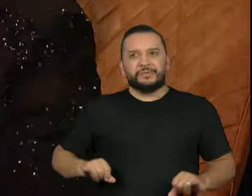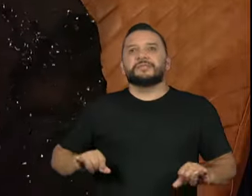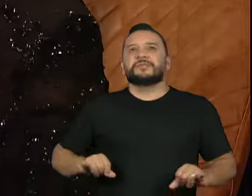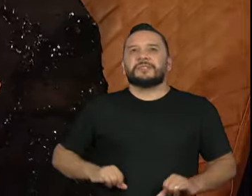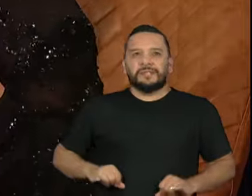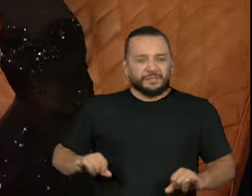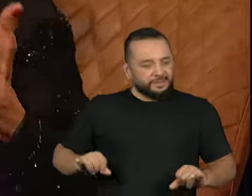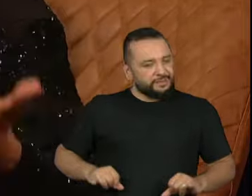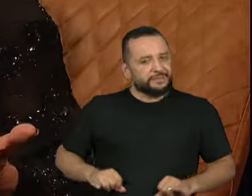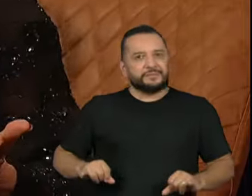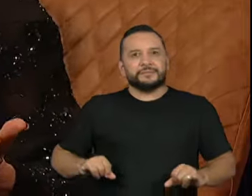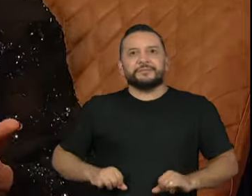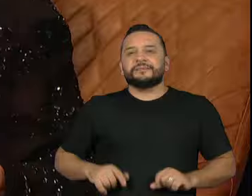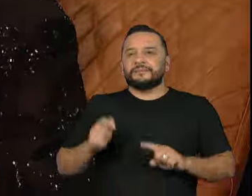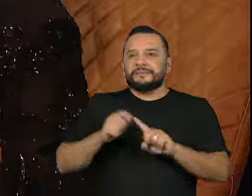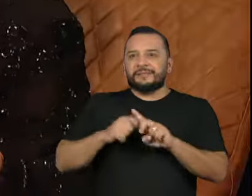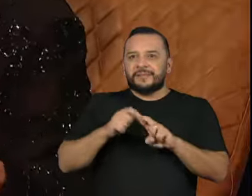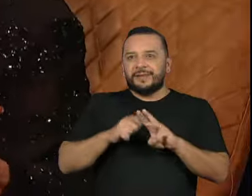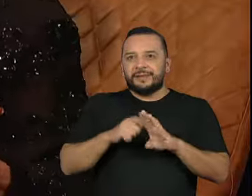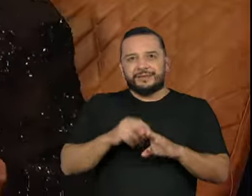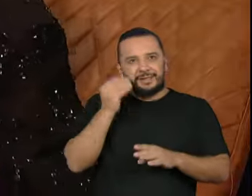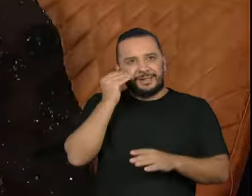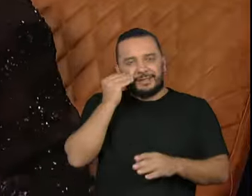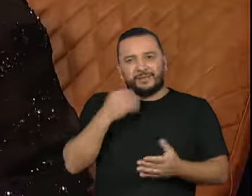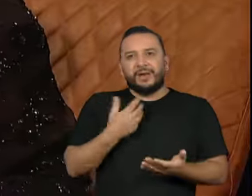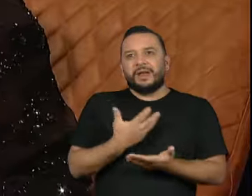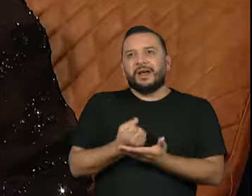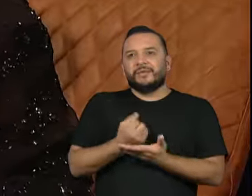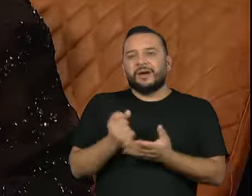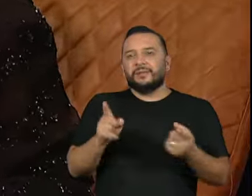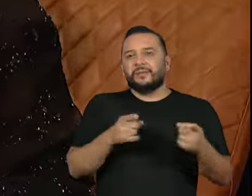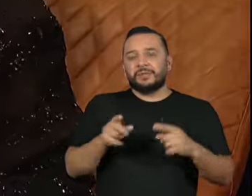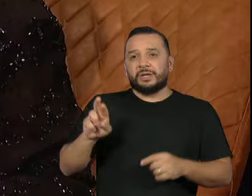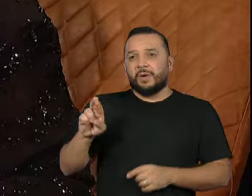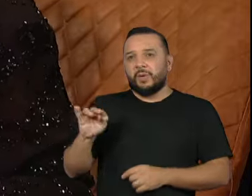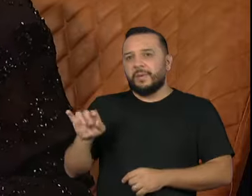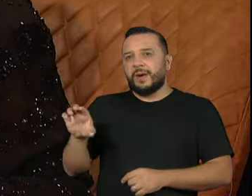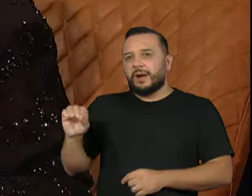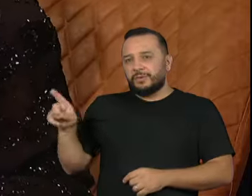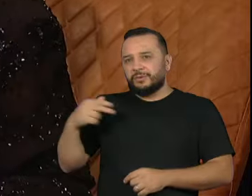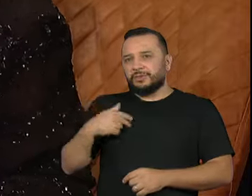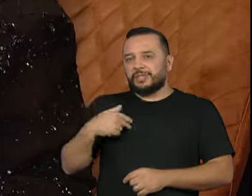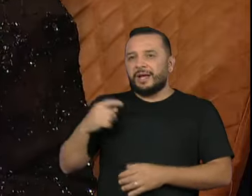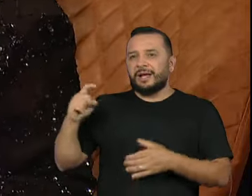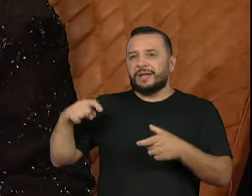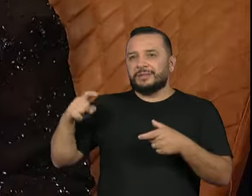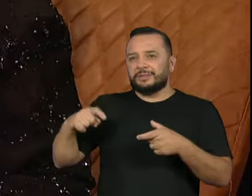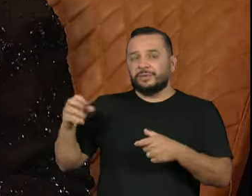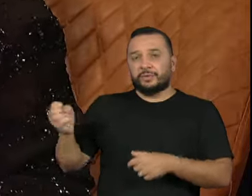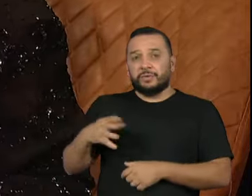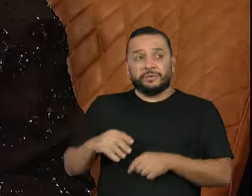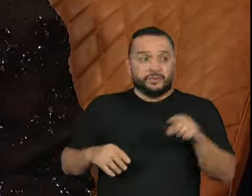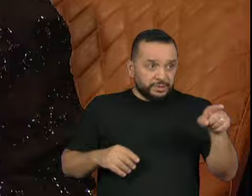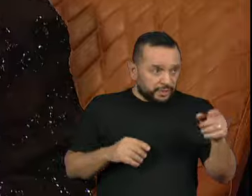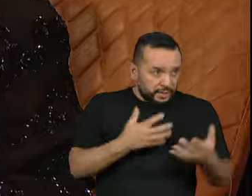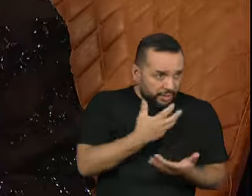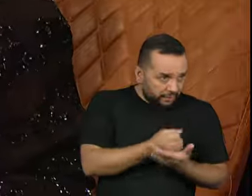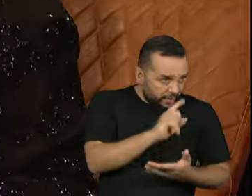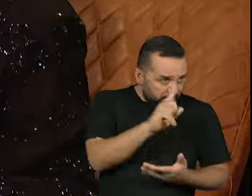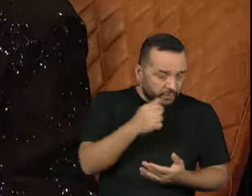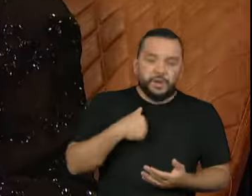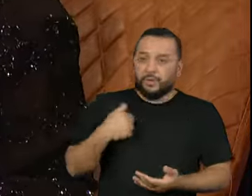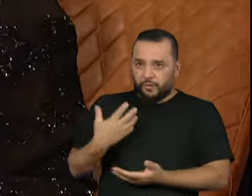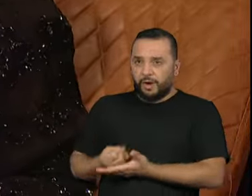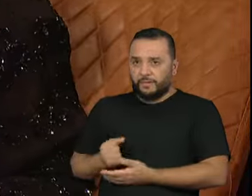Eu fiquei praticamente meses. E o Roberto estava fazendo um disco novo. Aí ele me telefonou e disse, se você não gravar, eu gravo, né? E